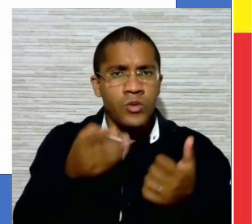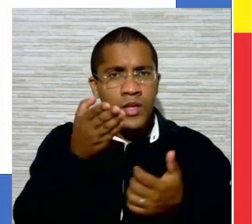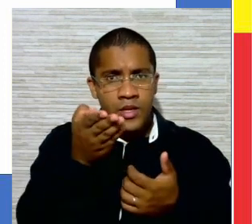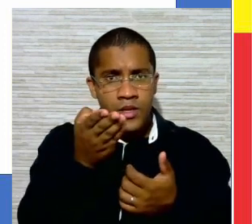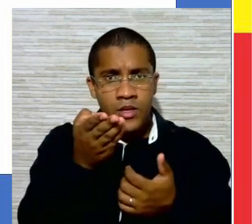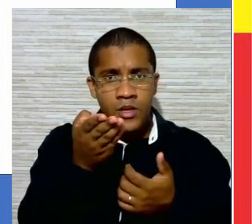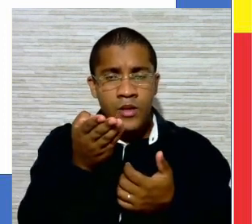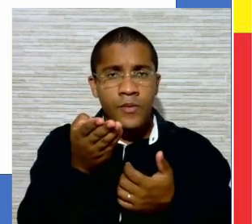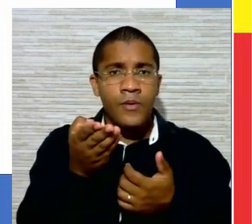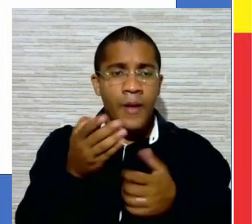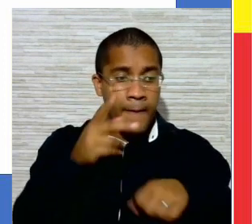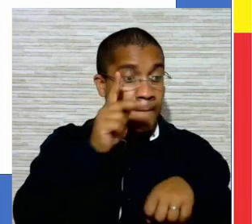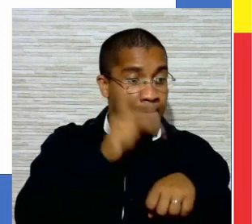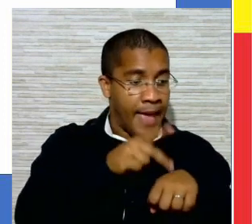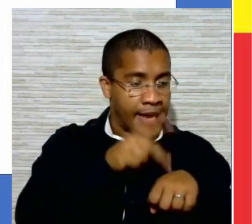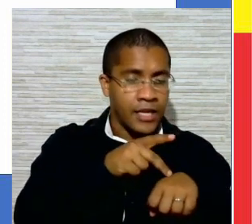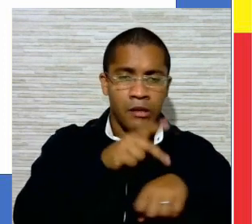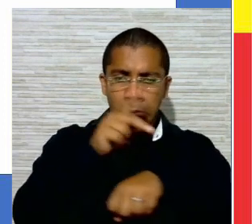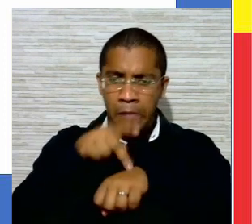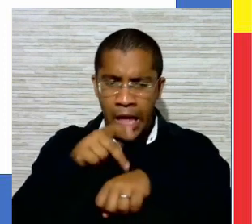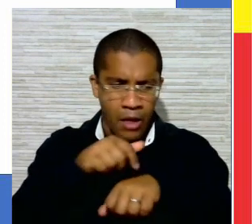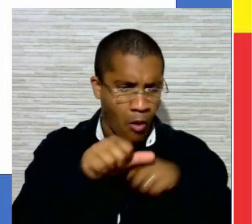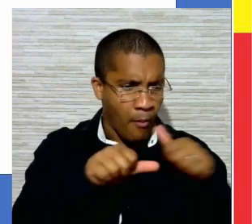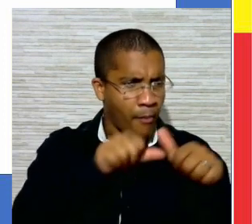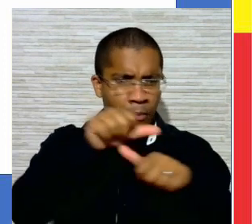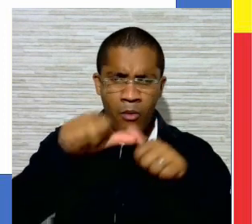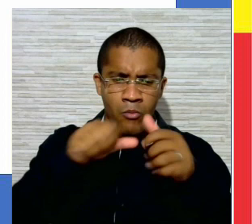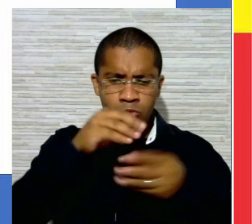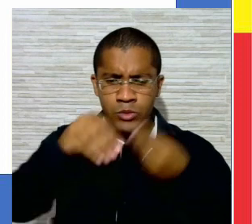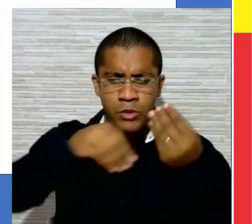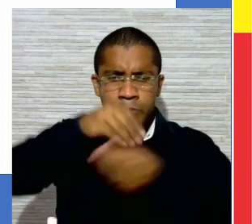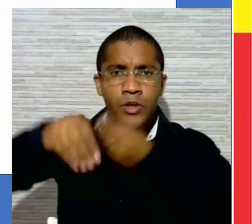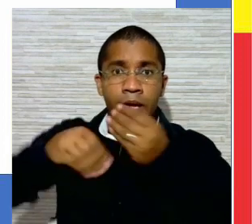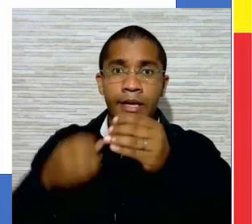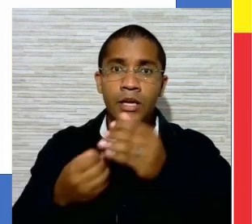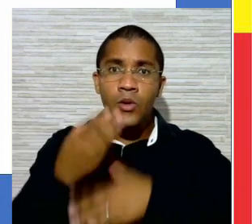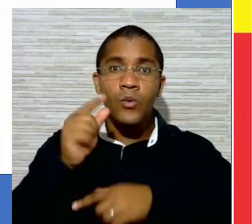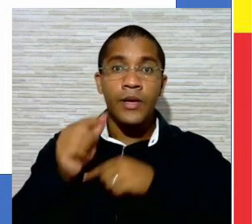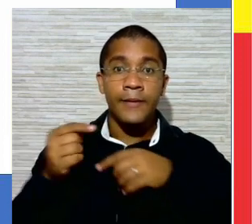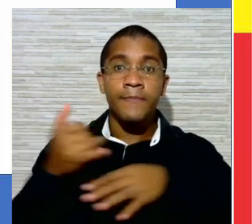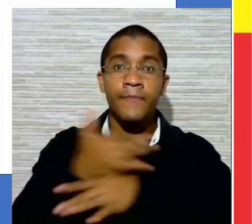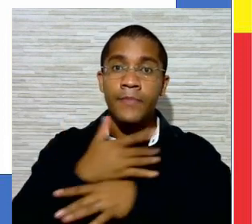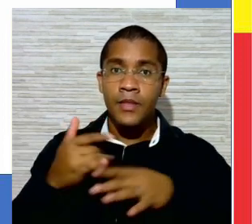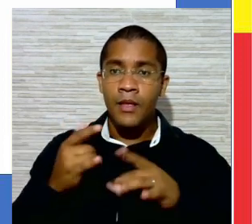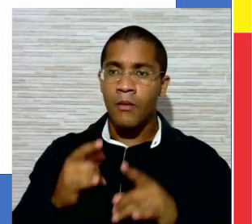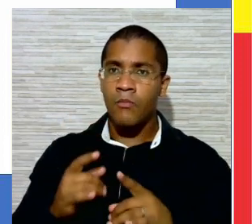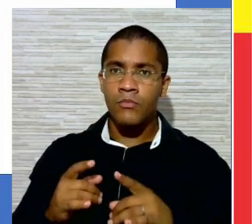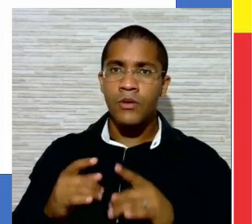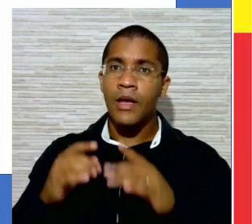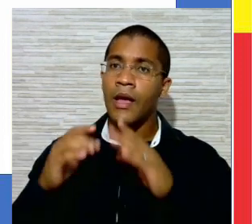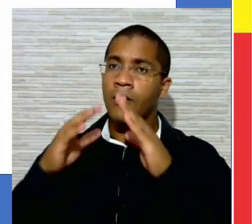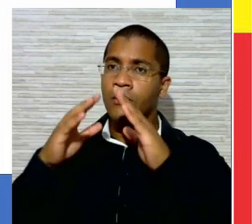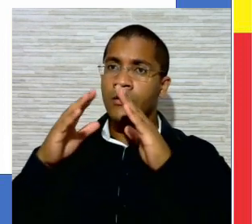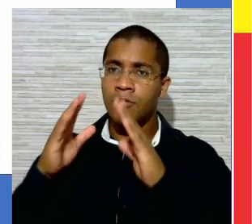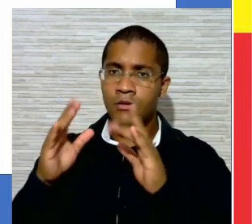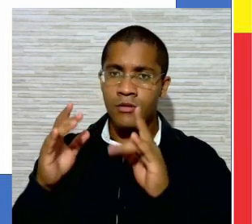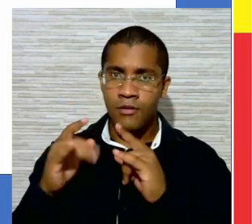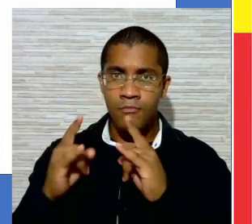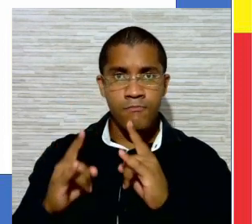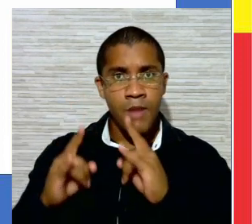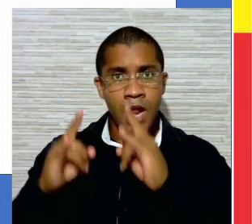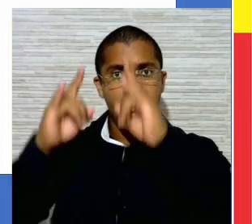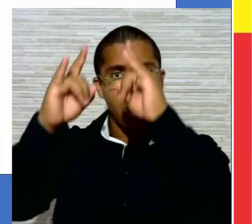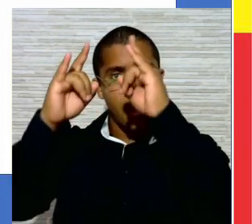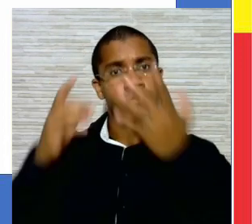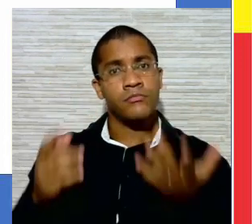de manipulação de pedras, ele vai começar agora a construir cidades, né? Cidades cada vez mais